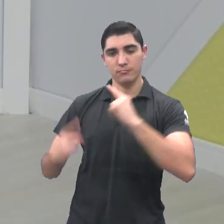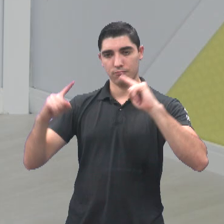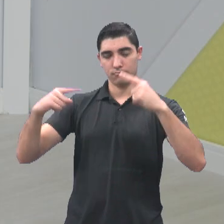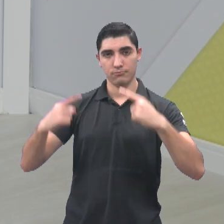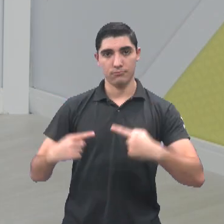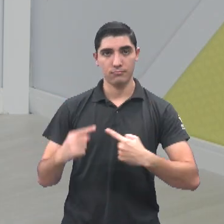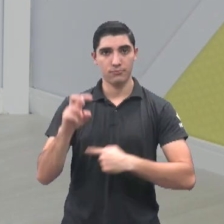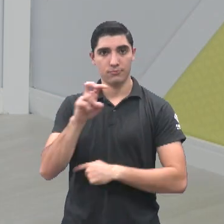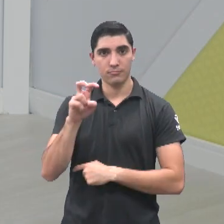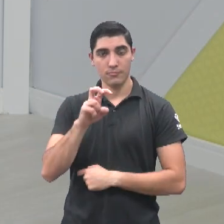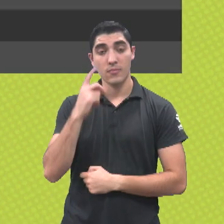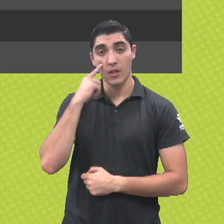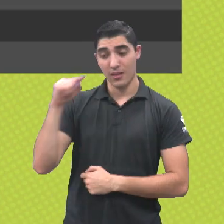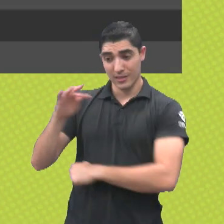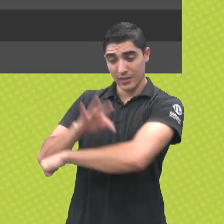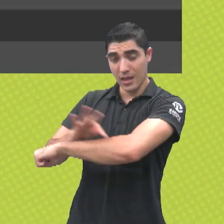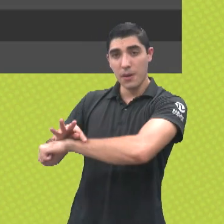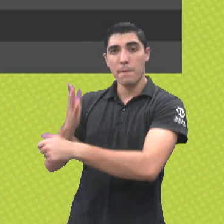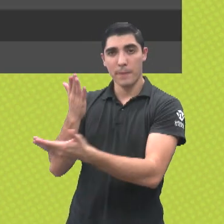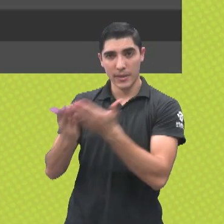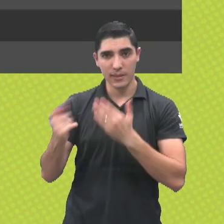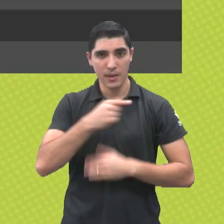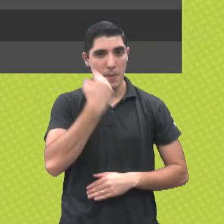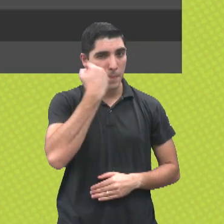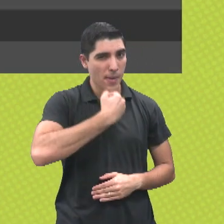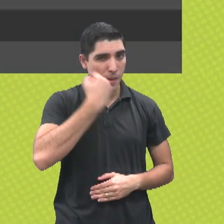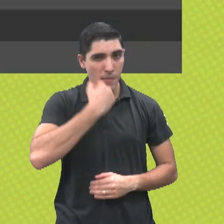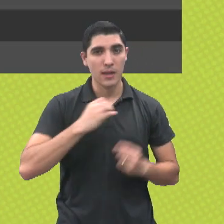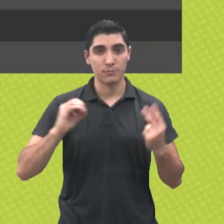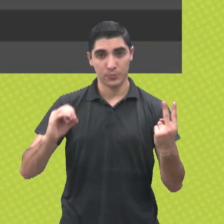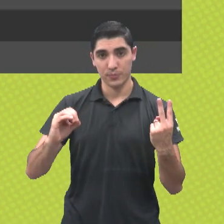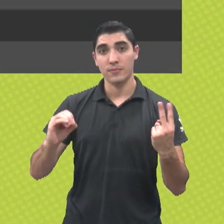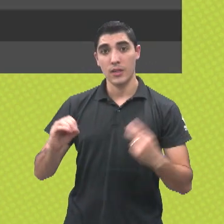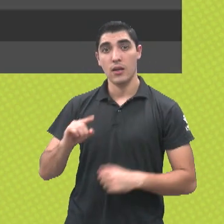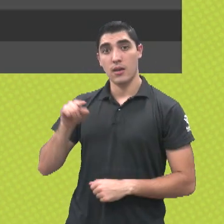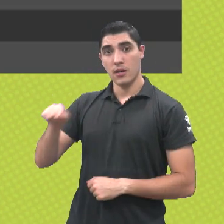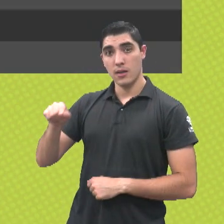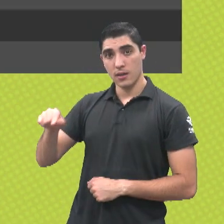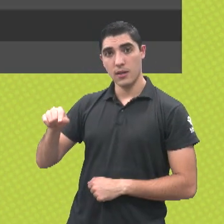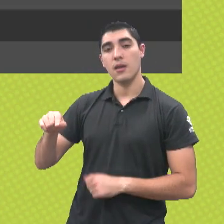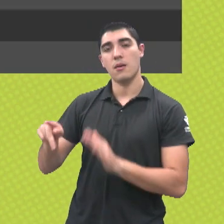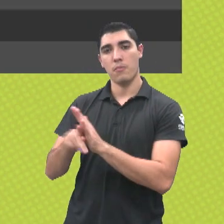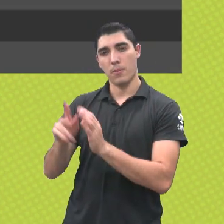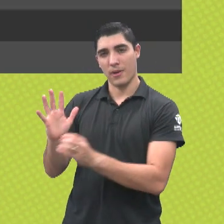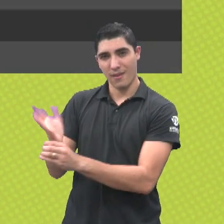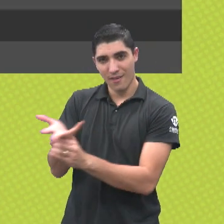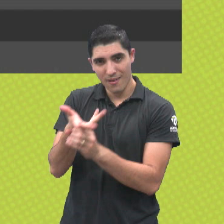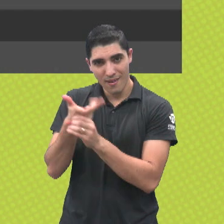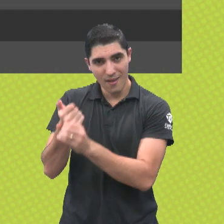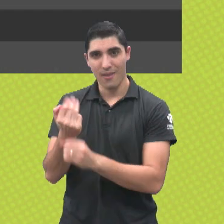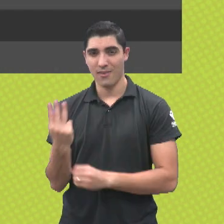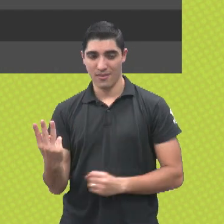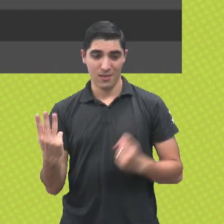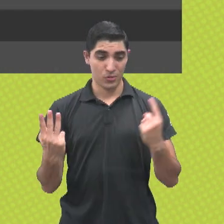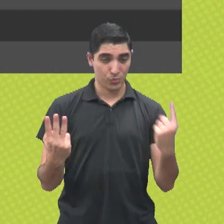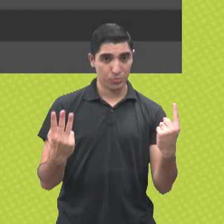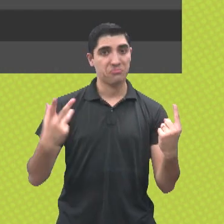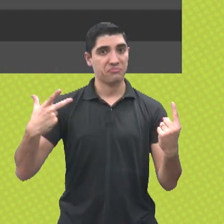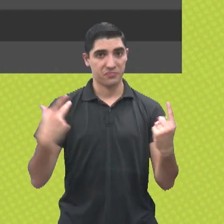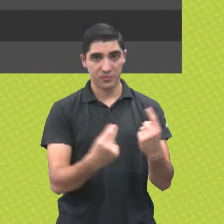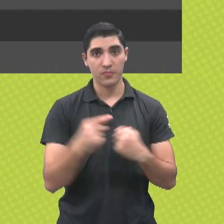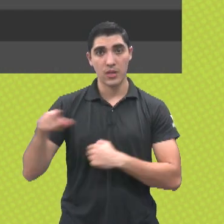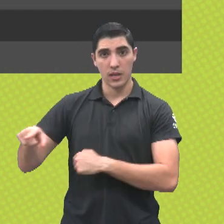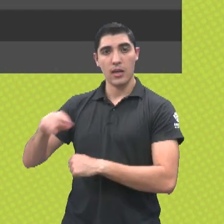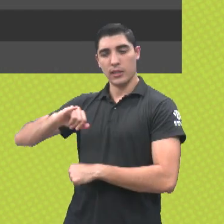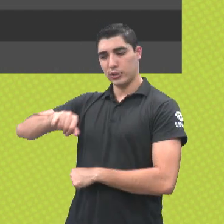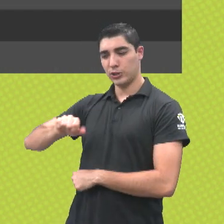A4. Taquaritinga perdeu em casa para o União Barbarense, próximo adversário do joseense. O Colorado de Caieiras venceu 3-1 o Nacional. O Jabaquara ficou no